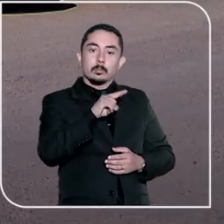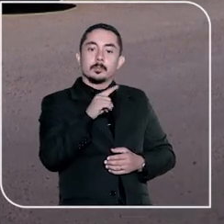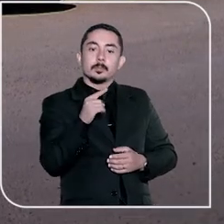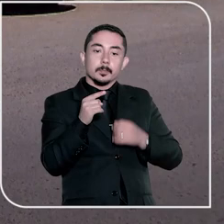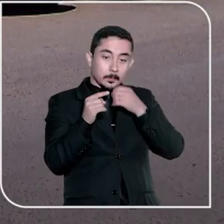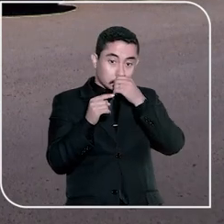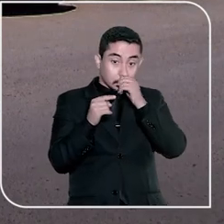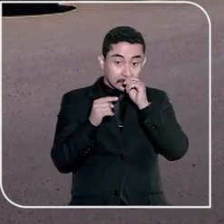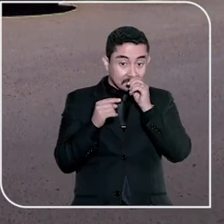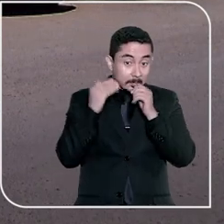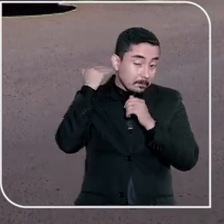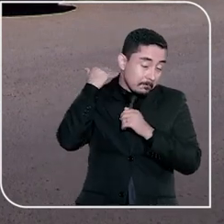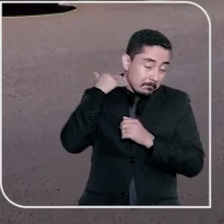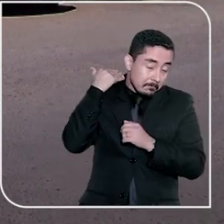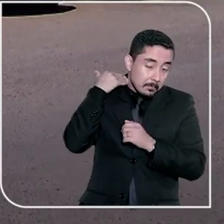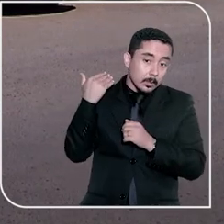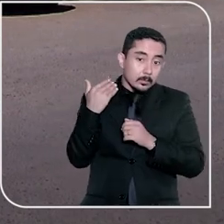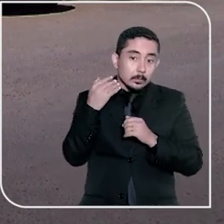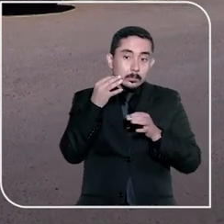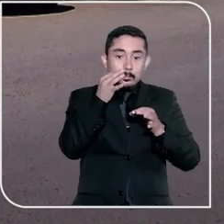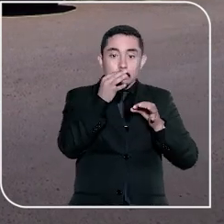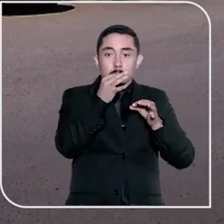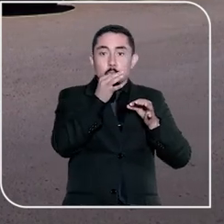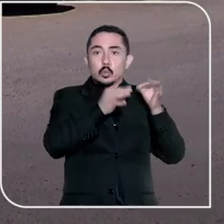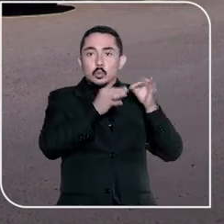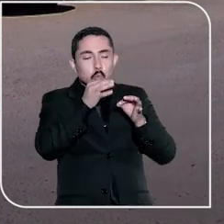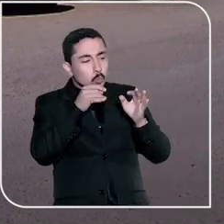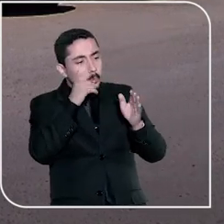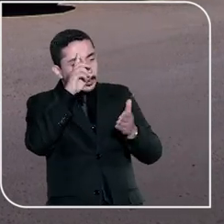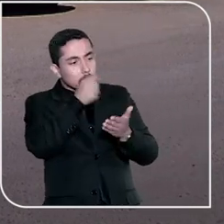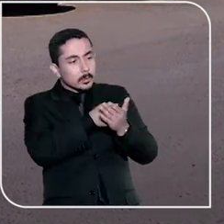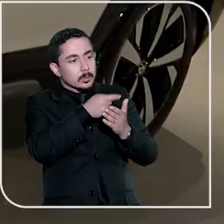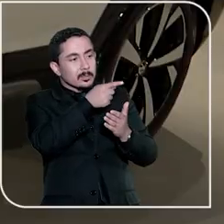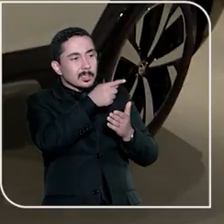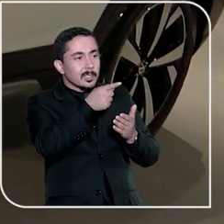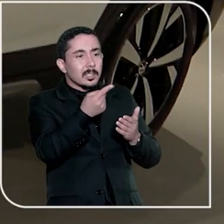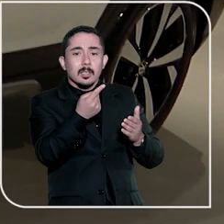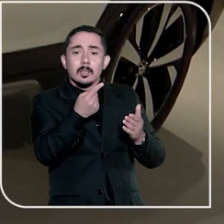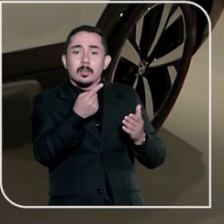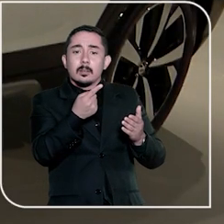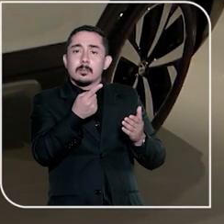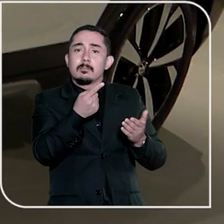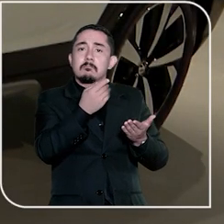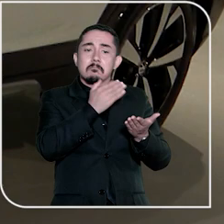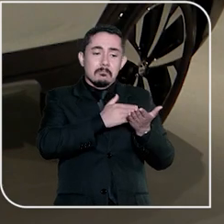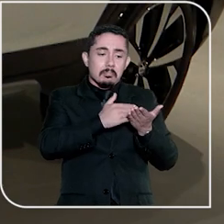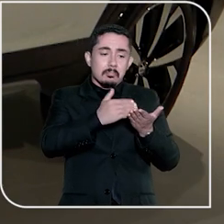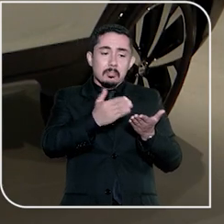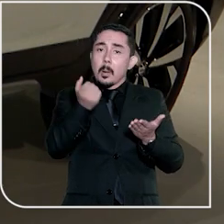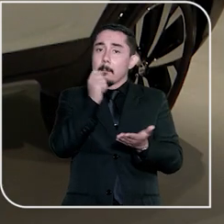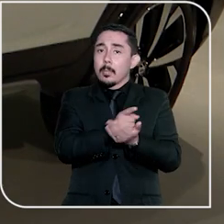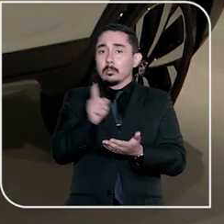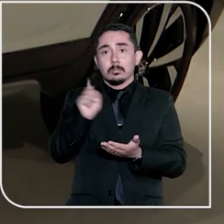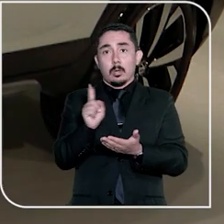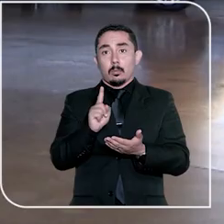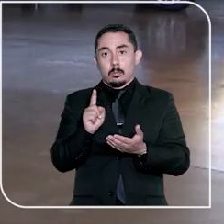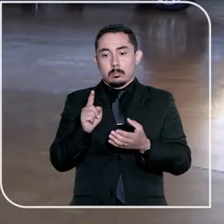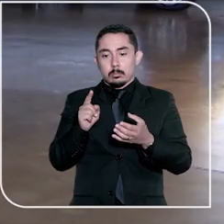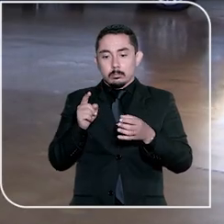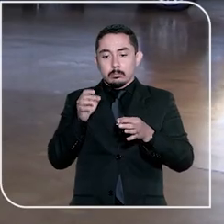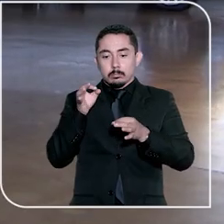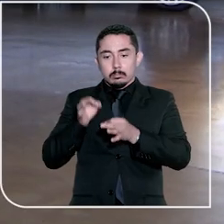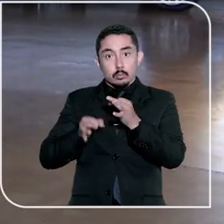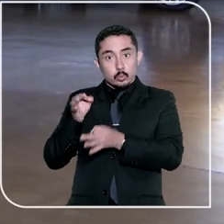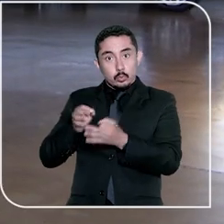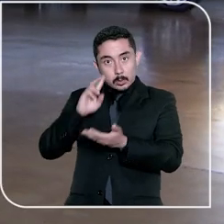julgado o banco ajuizou ação de busca e apreensão de automóvel contra o devedor pois este deixou de pagar as parcelas do financiamento